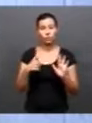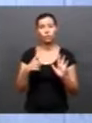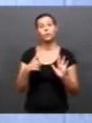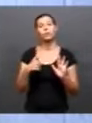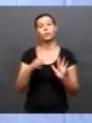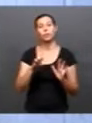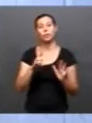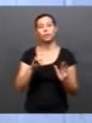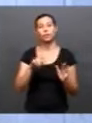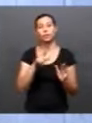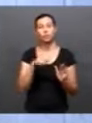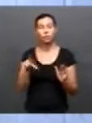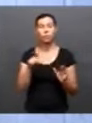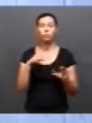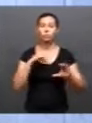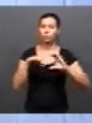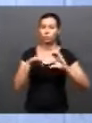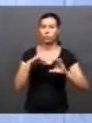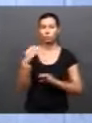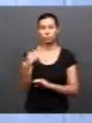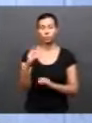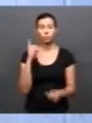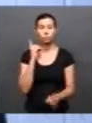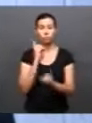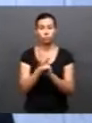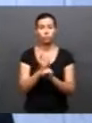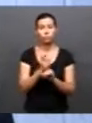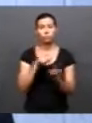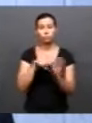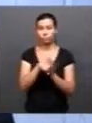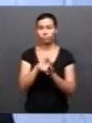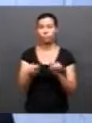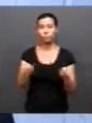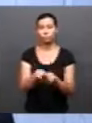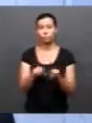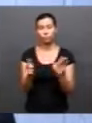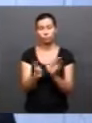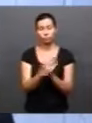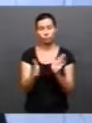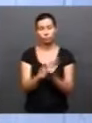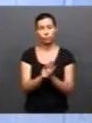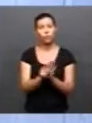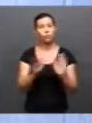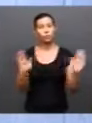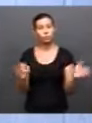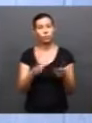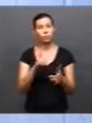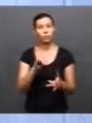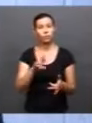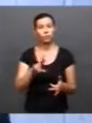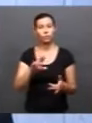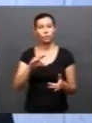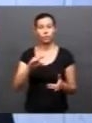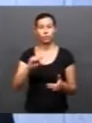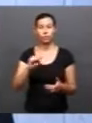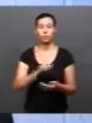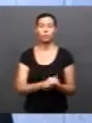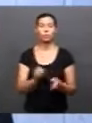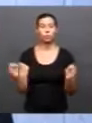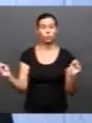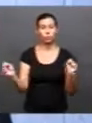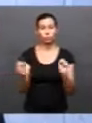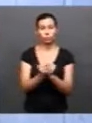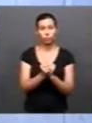encontro mineiro de pesquisadores e jornalistas promovido pela Diretoria de Comunicação da UFO em parceria